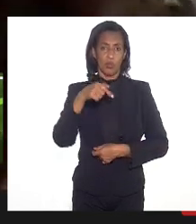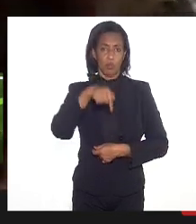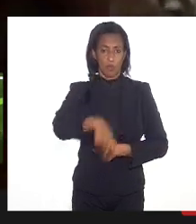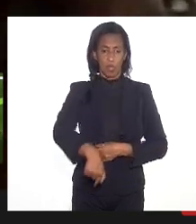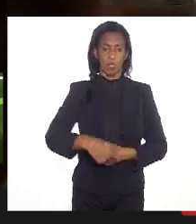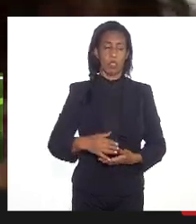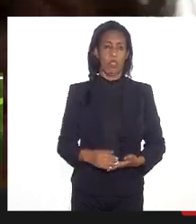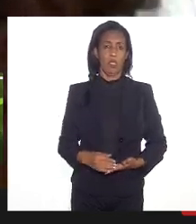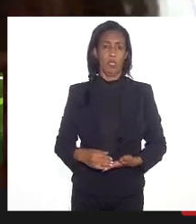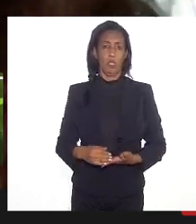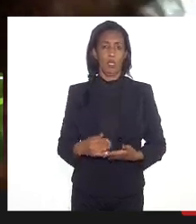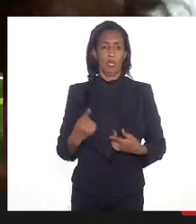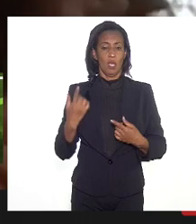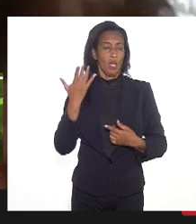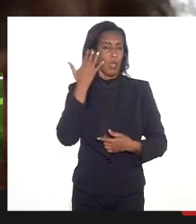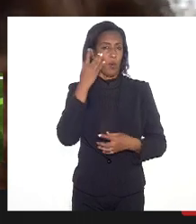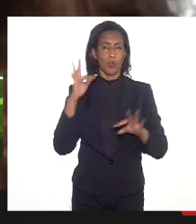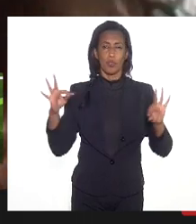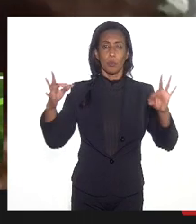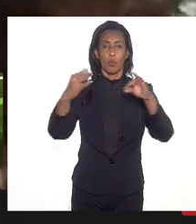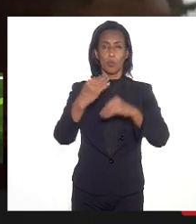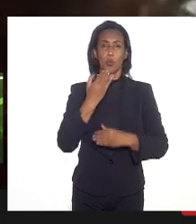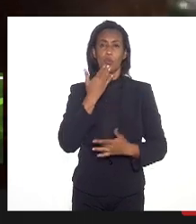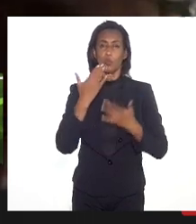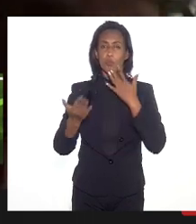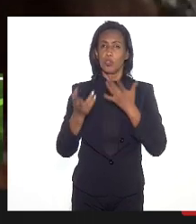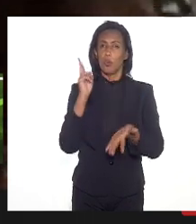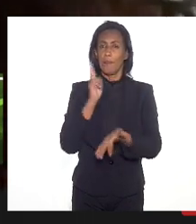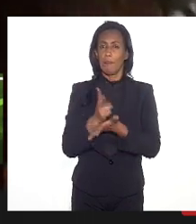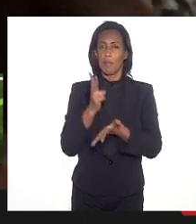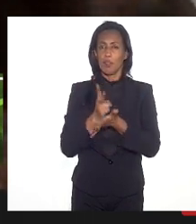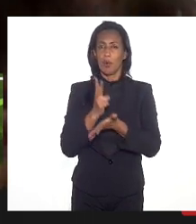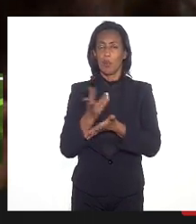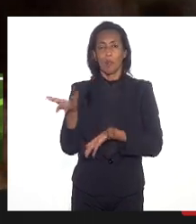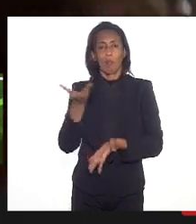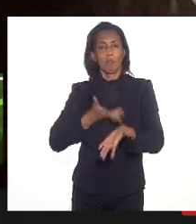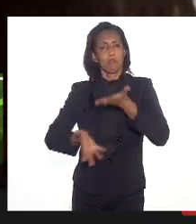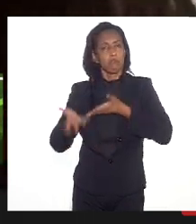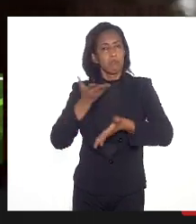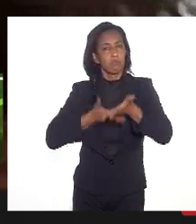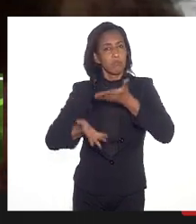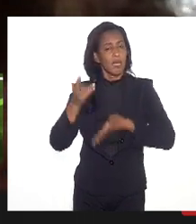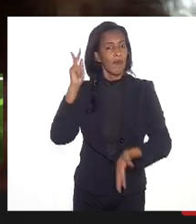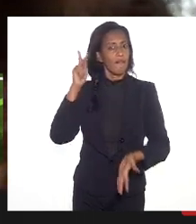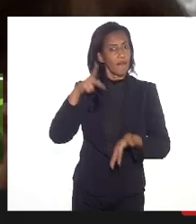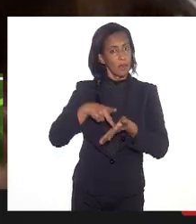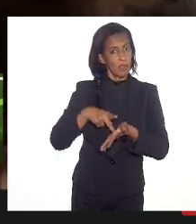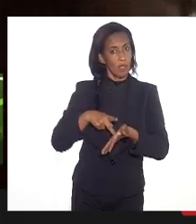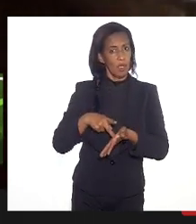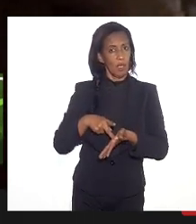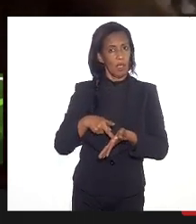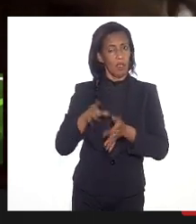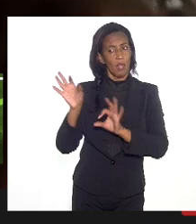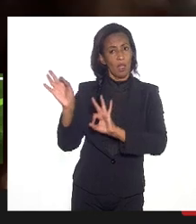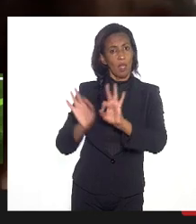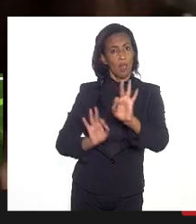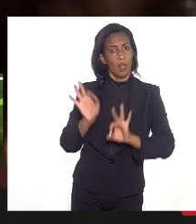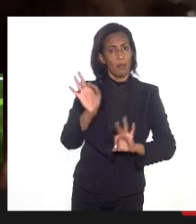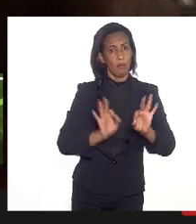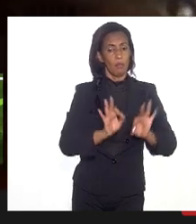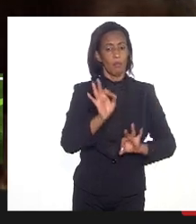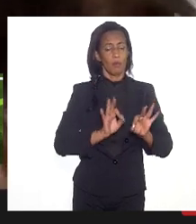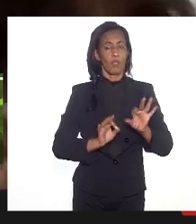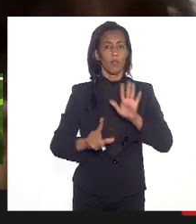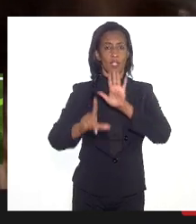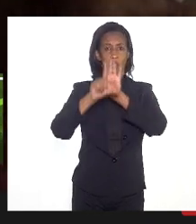eu acho que praticamente por todos, pela participação, de fato, na elaboração